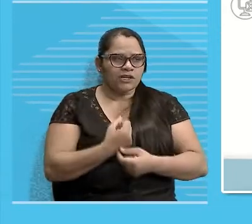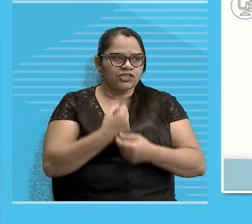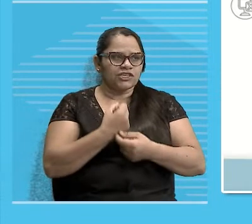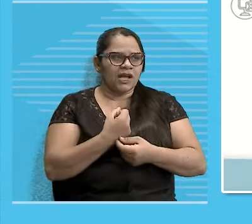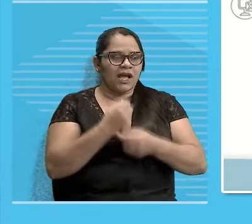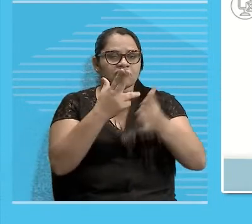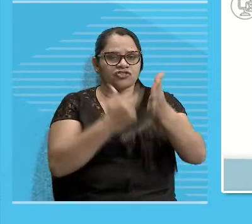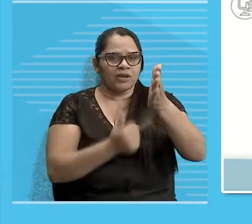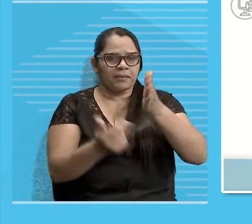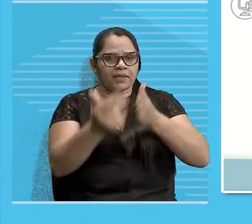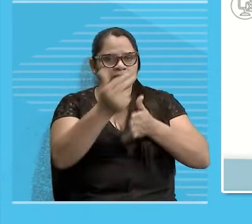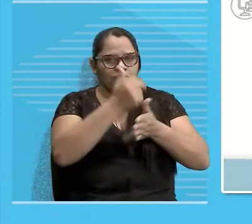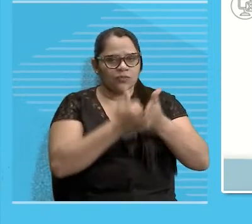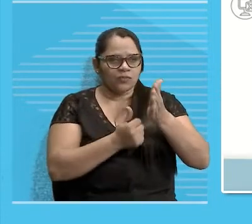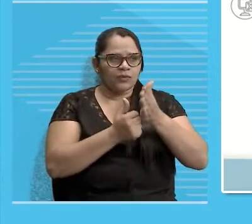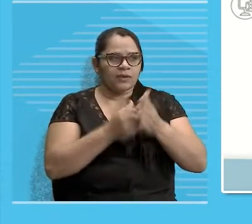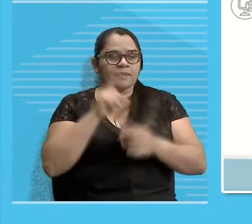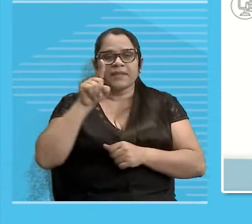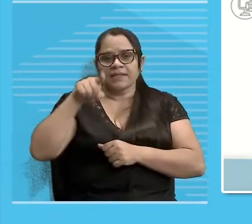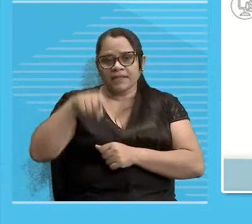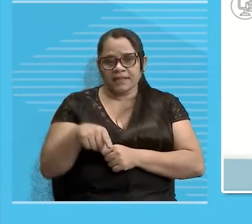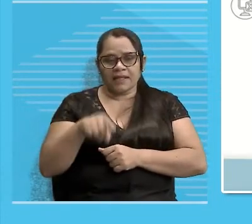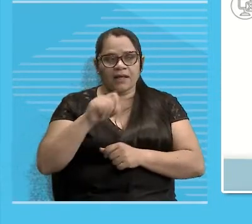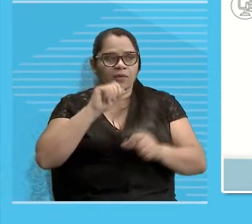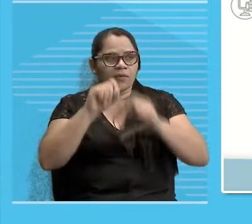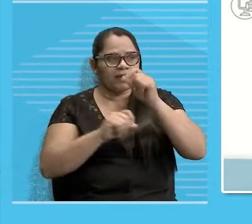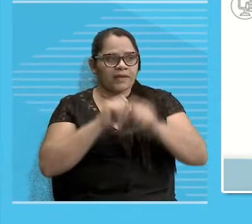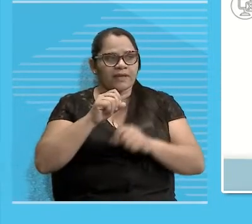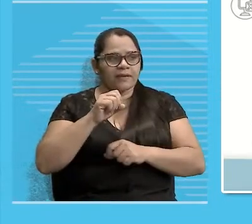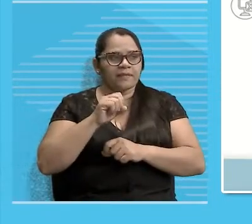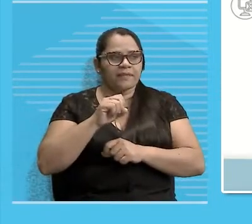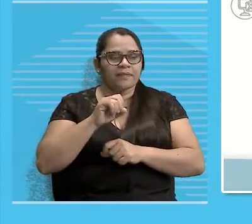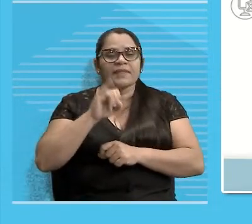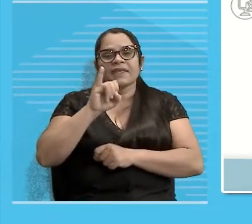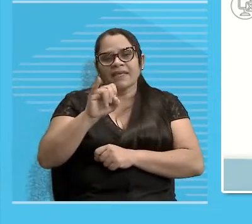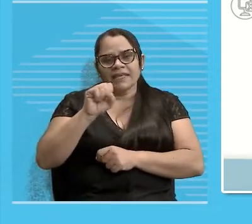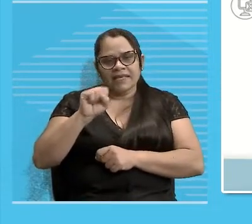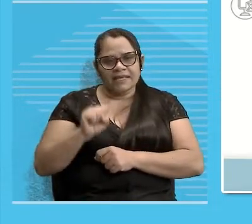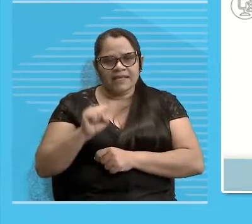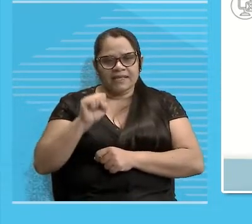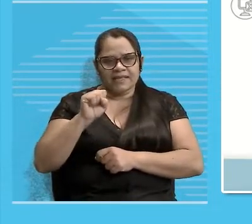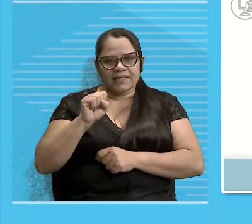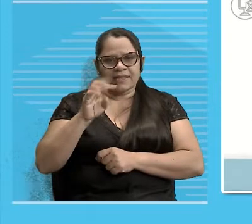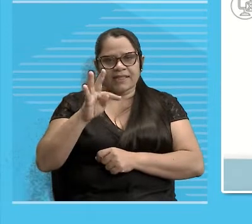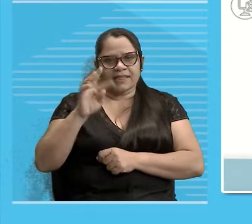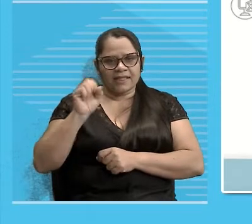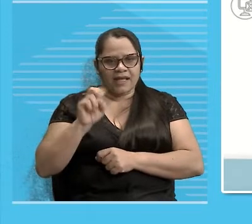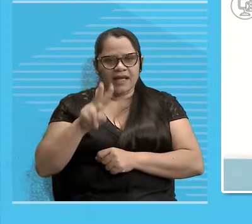instável.